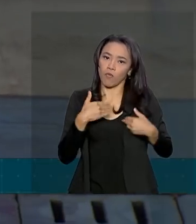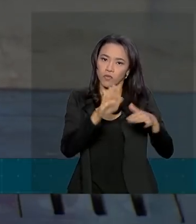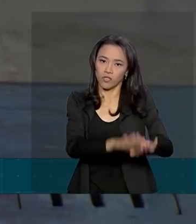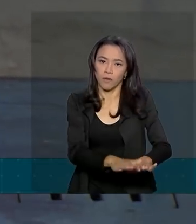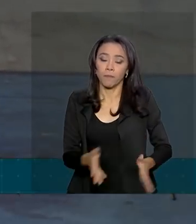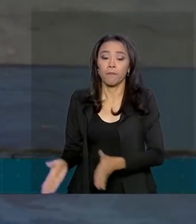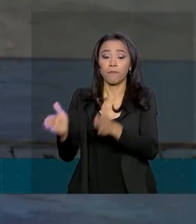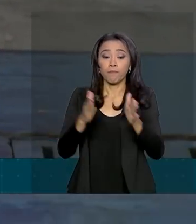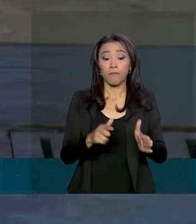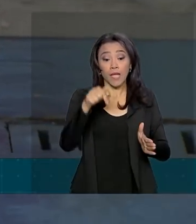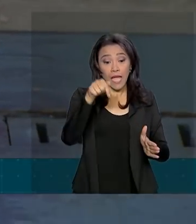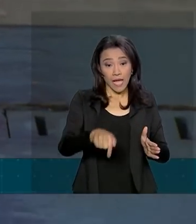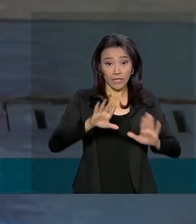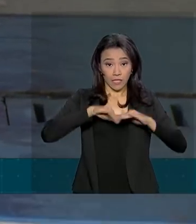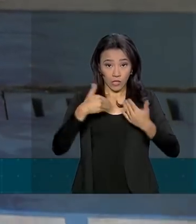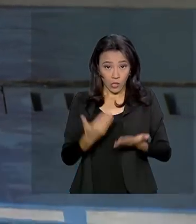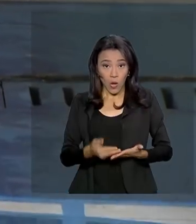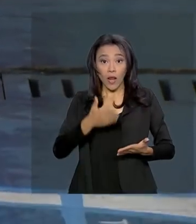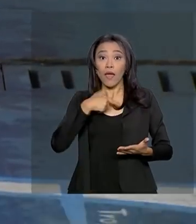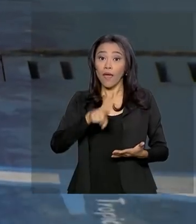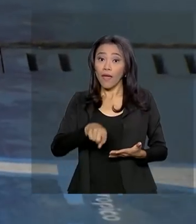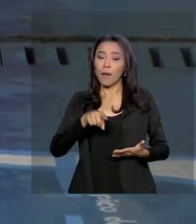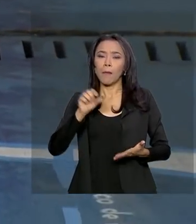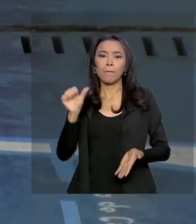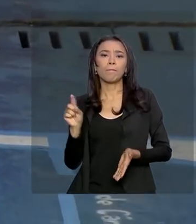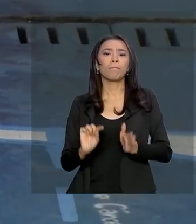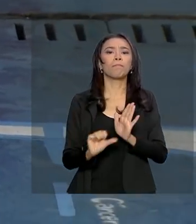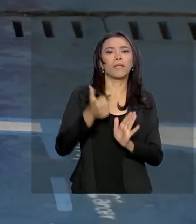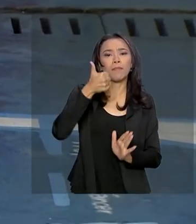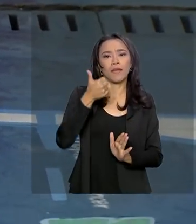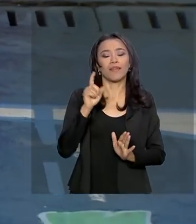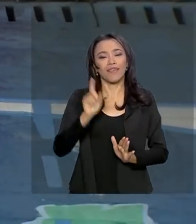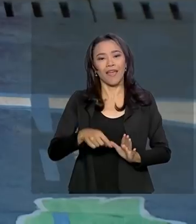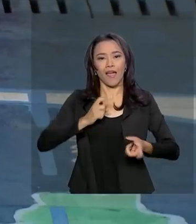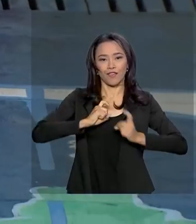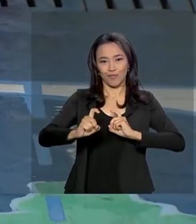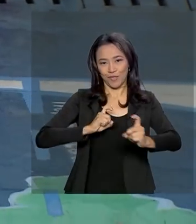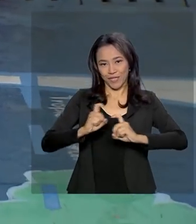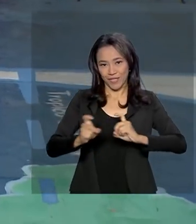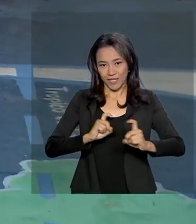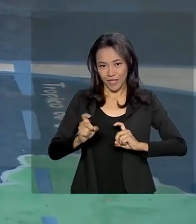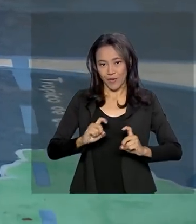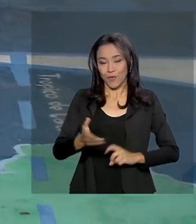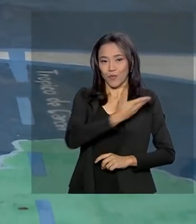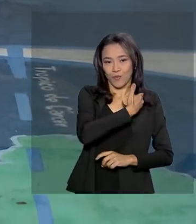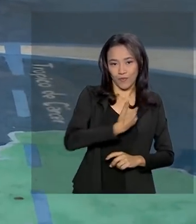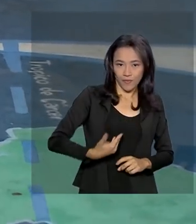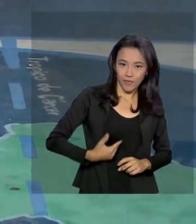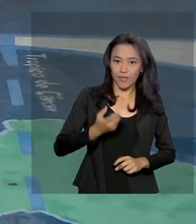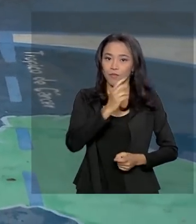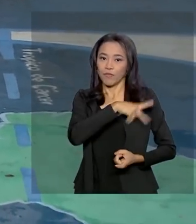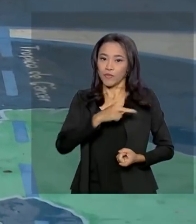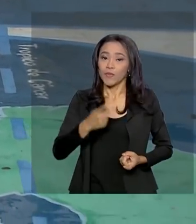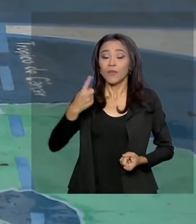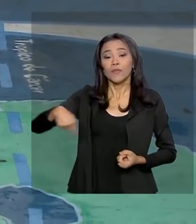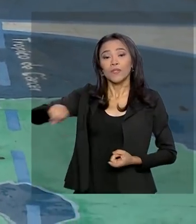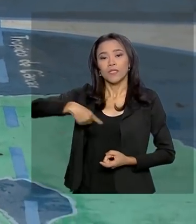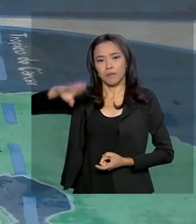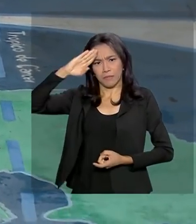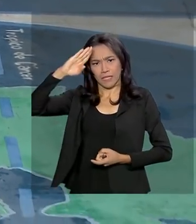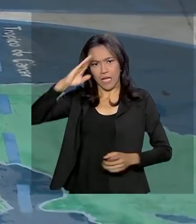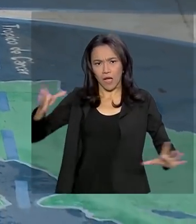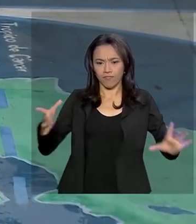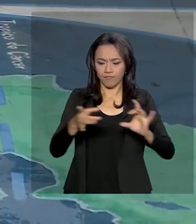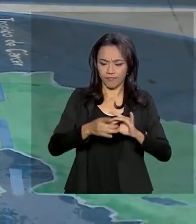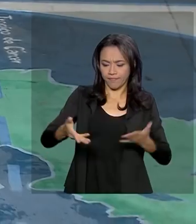pioneiras no projeto de gestão compartilhada entre os militares, a polícia militar, e os professores. Além de